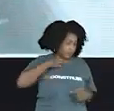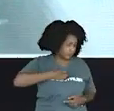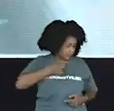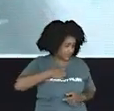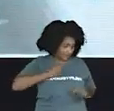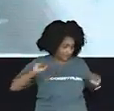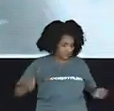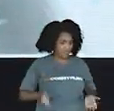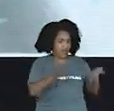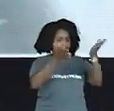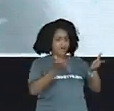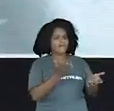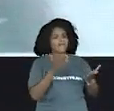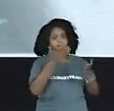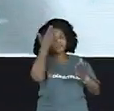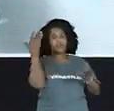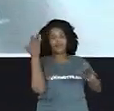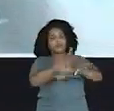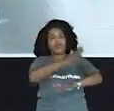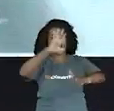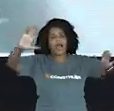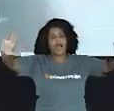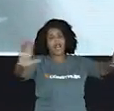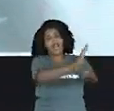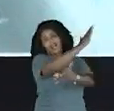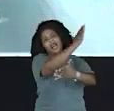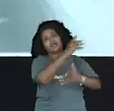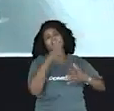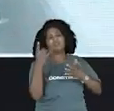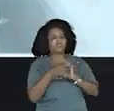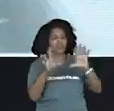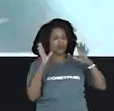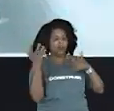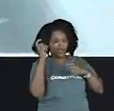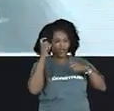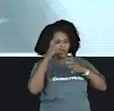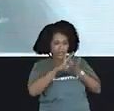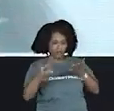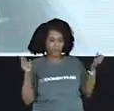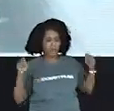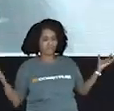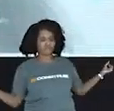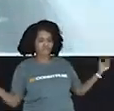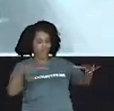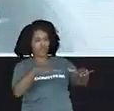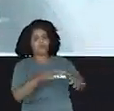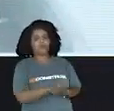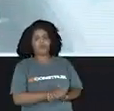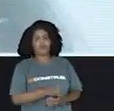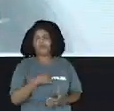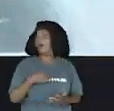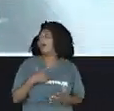saquearam eles entregou aos inimigos ao seu redor aos quais já não